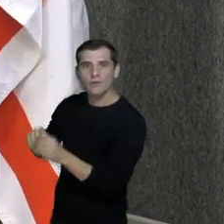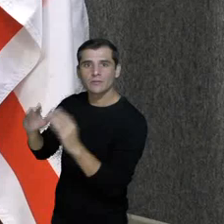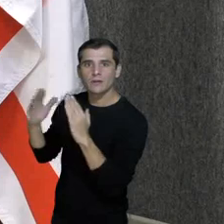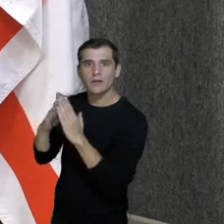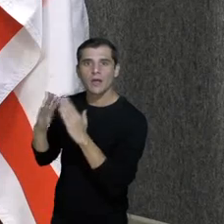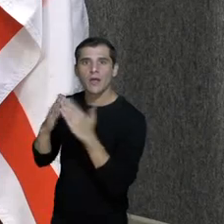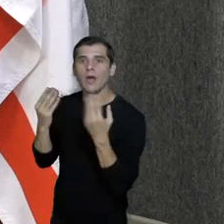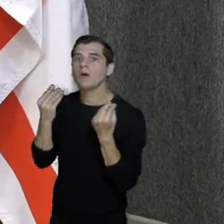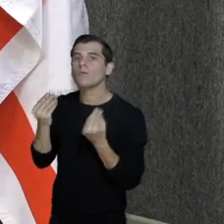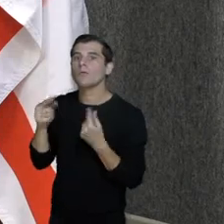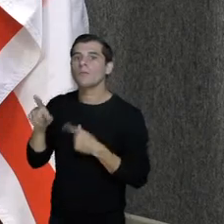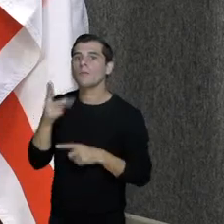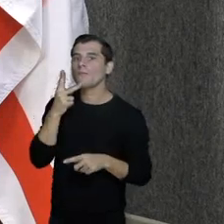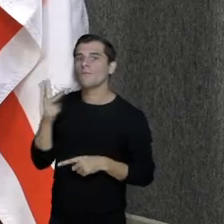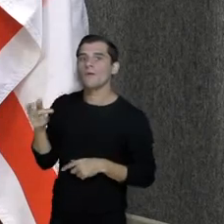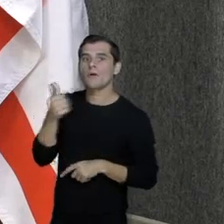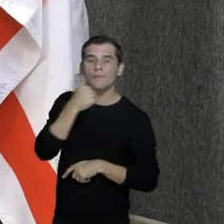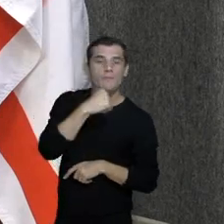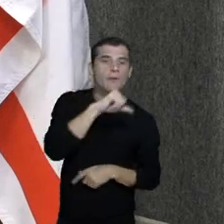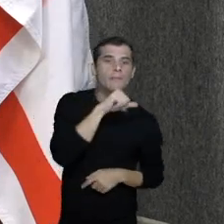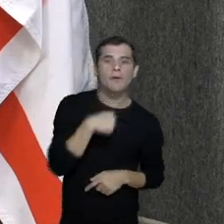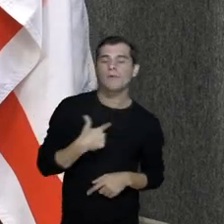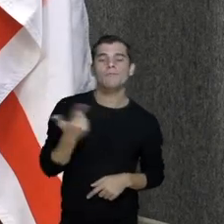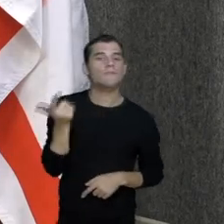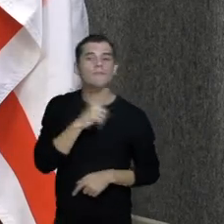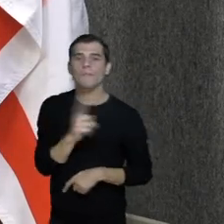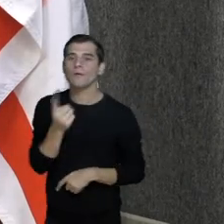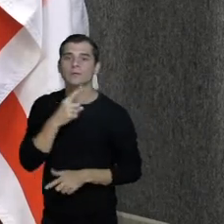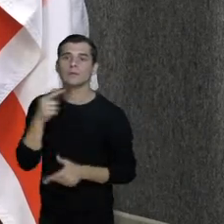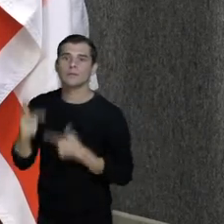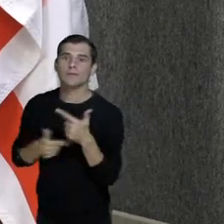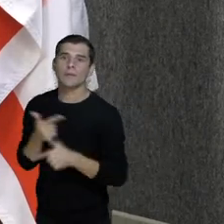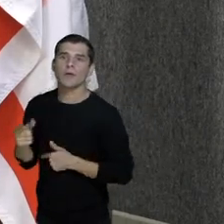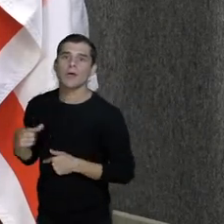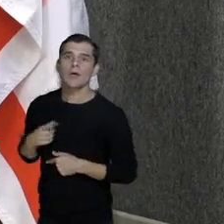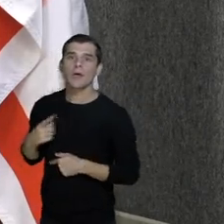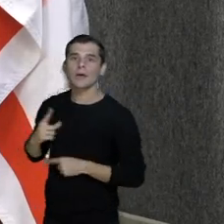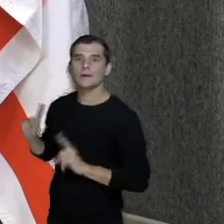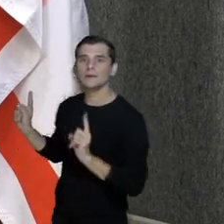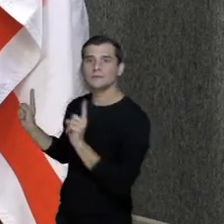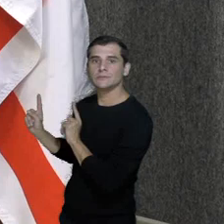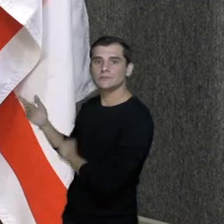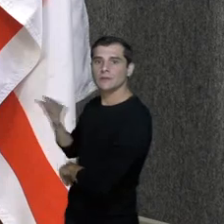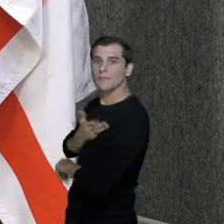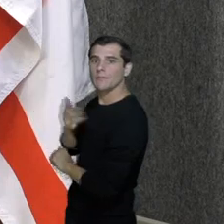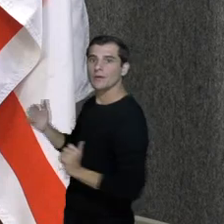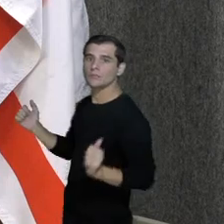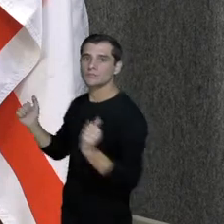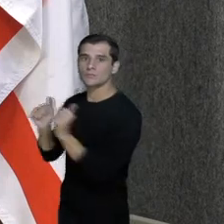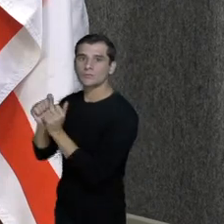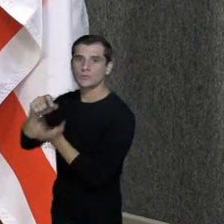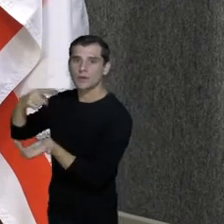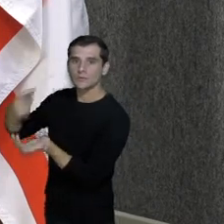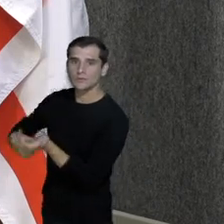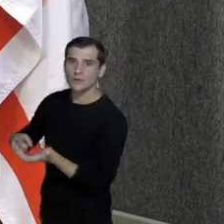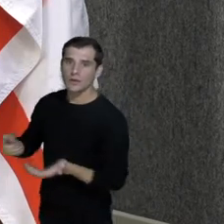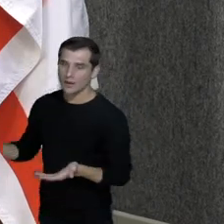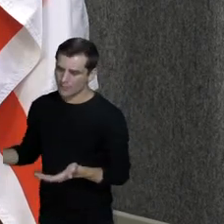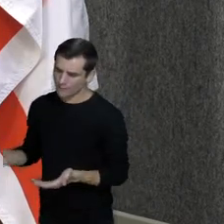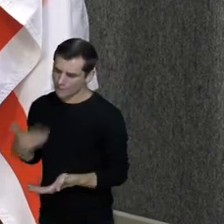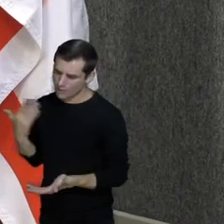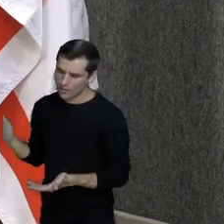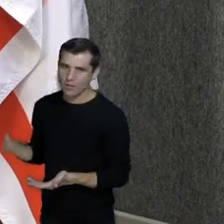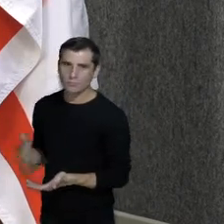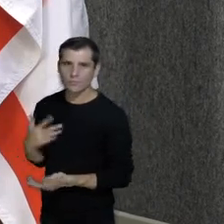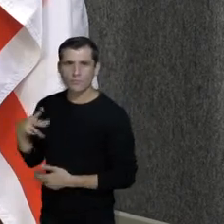não consegui o emprego tava ali comendo cachorro quente aí tinha um amigo meu que pegou minha pastinha com os desenhos e cada vez que ele F olhava ele Nossa